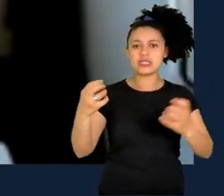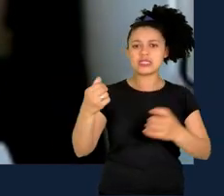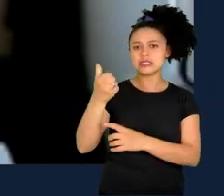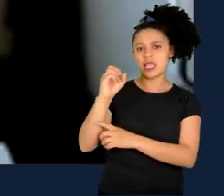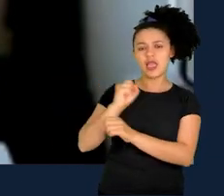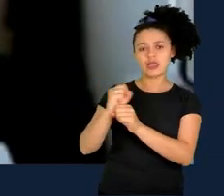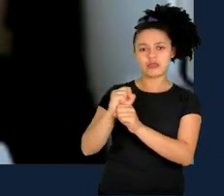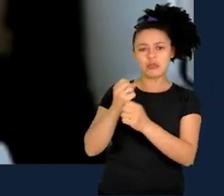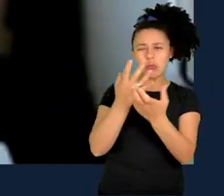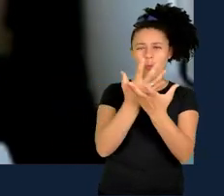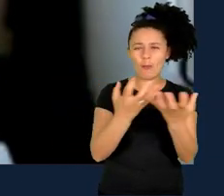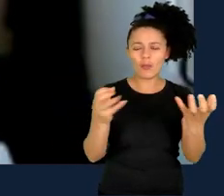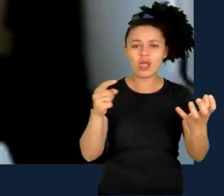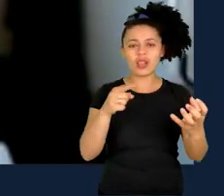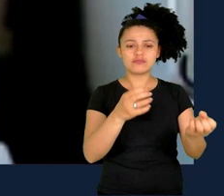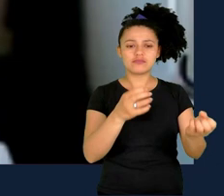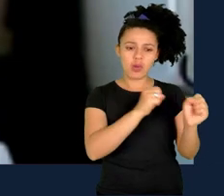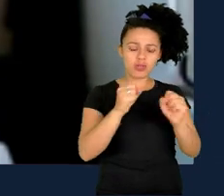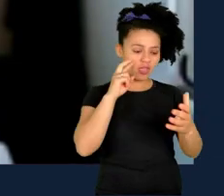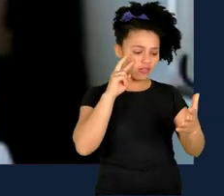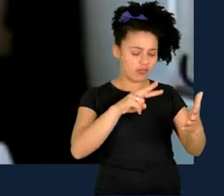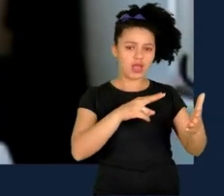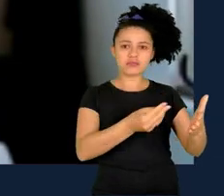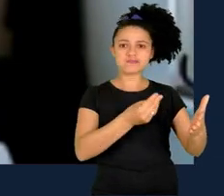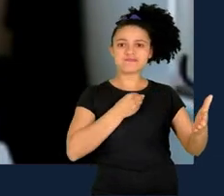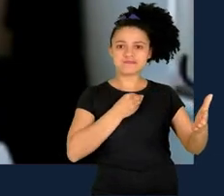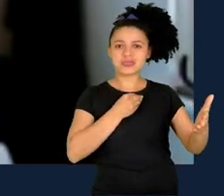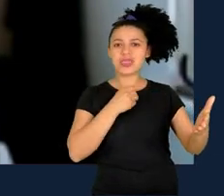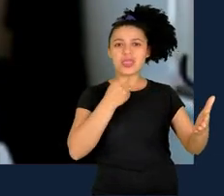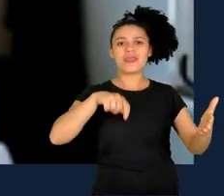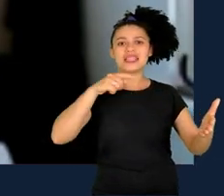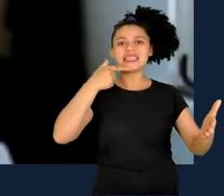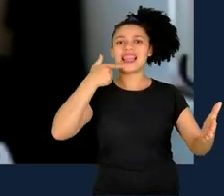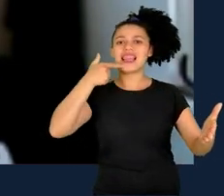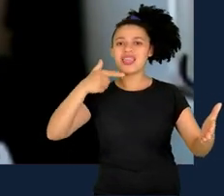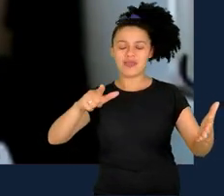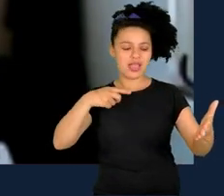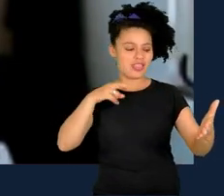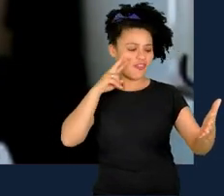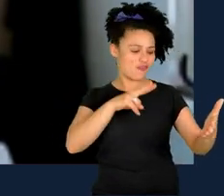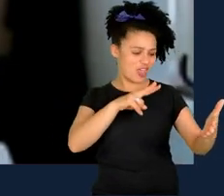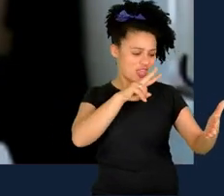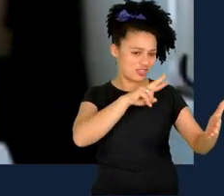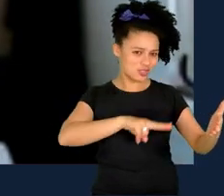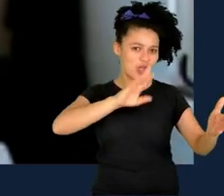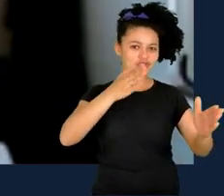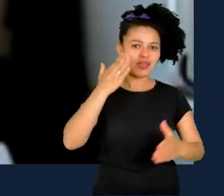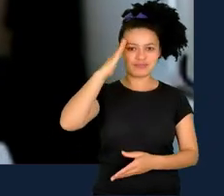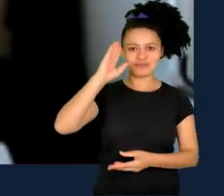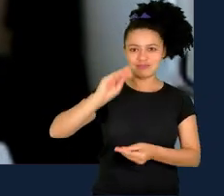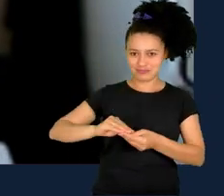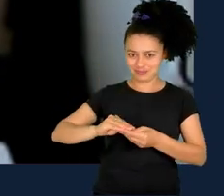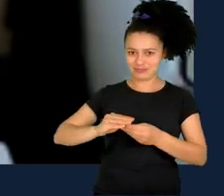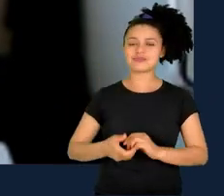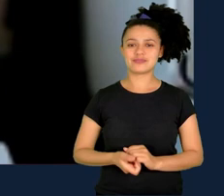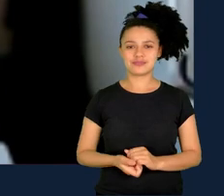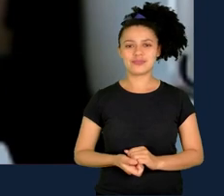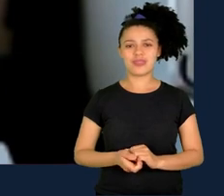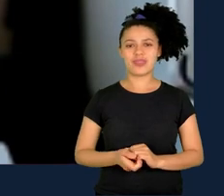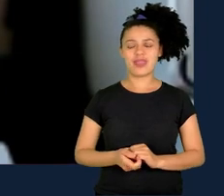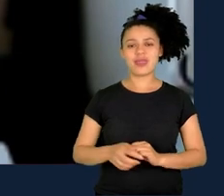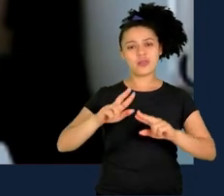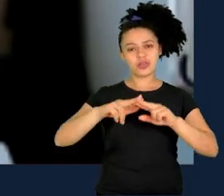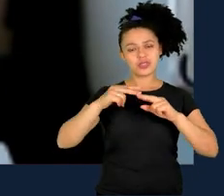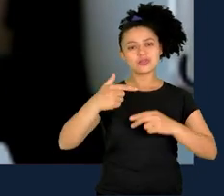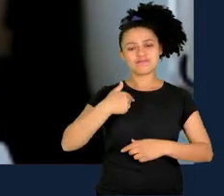poder comunicador na imagem que faz muito do nosso trabalho, da linguagem. Então, eu